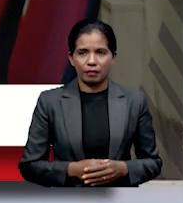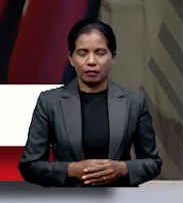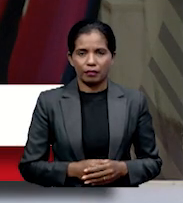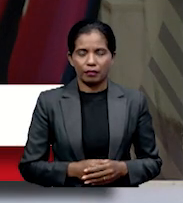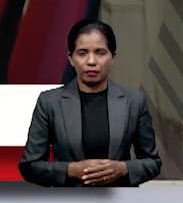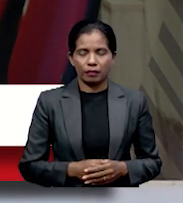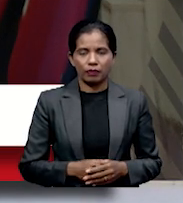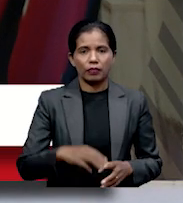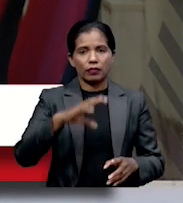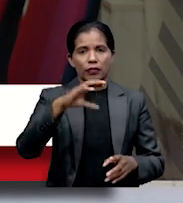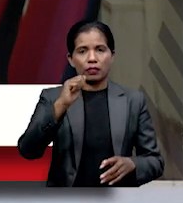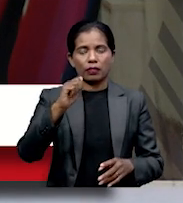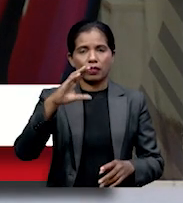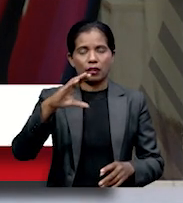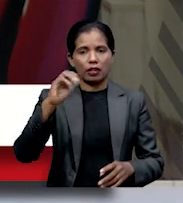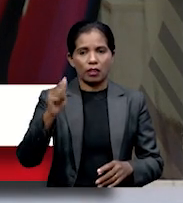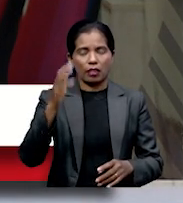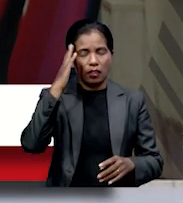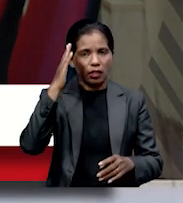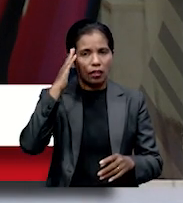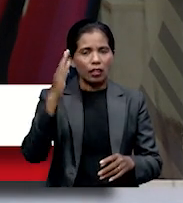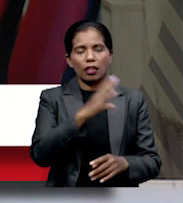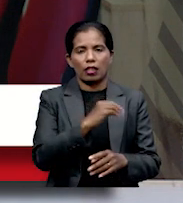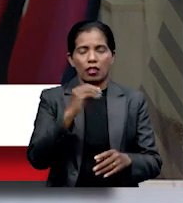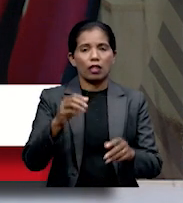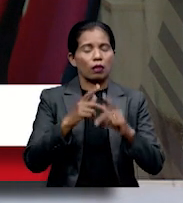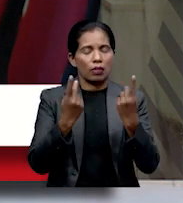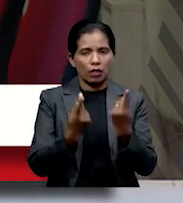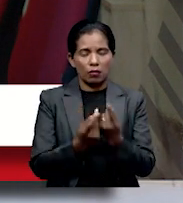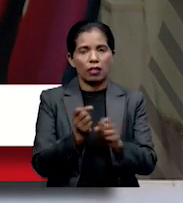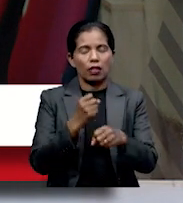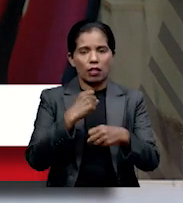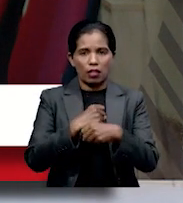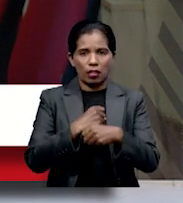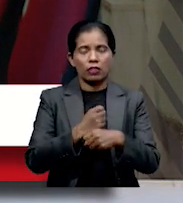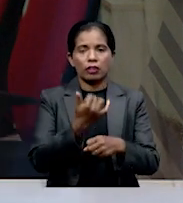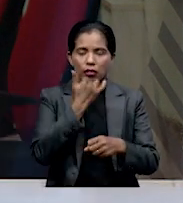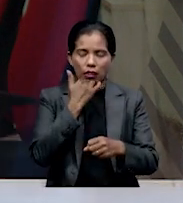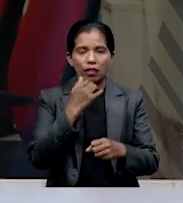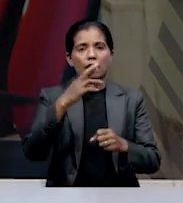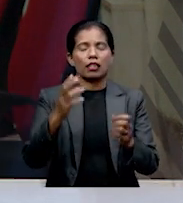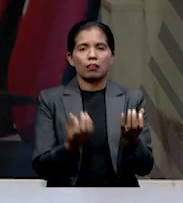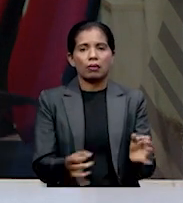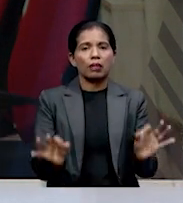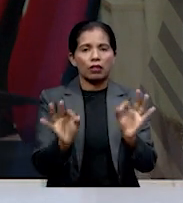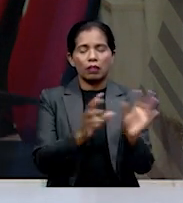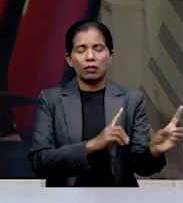Comissão Anticorrupção descobre a empresa Balo comete irregularidade e a implementação cesta básica fase da RUAC.